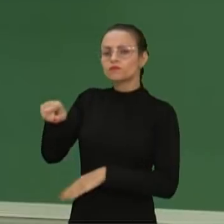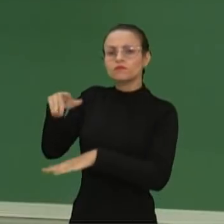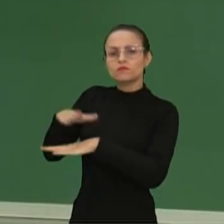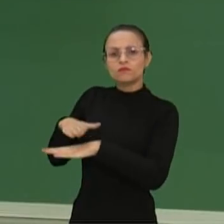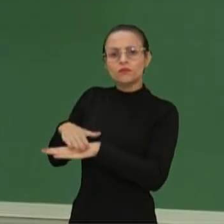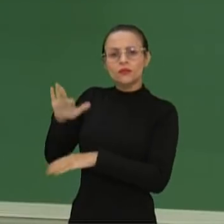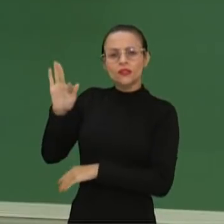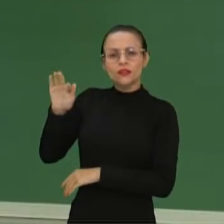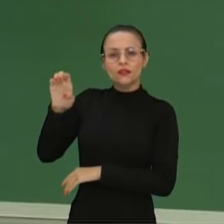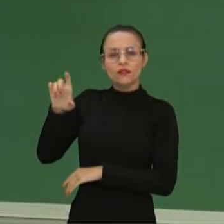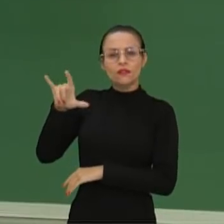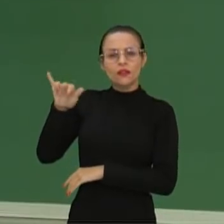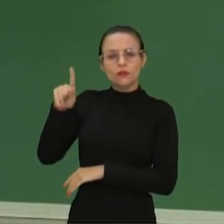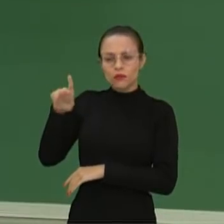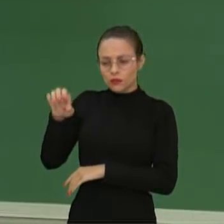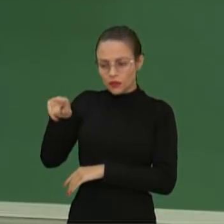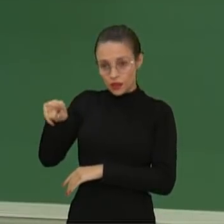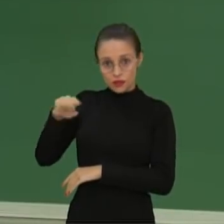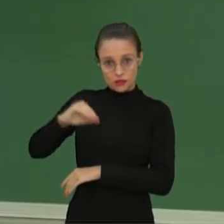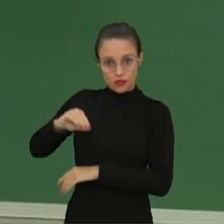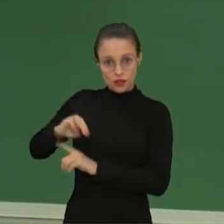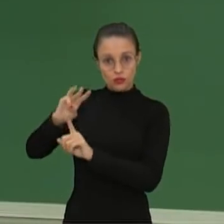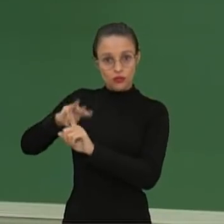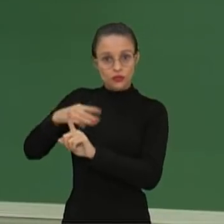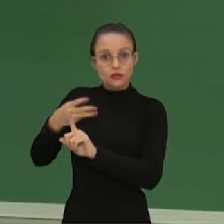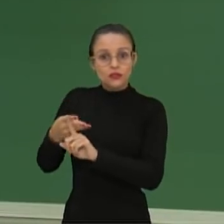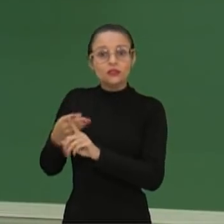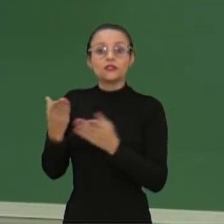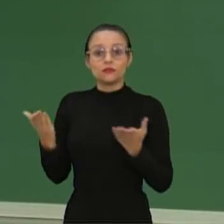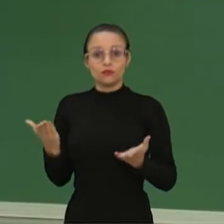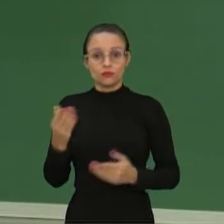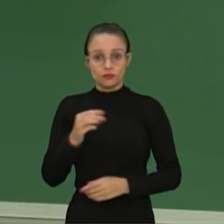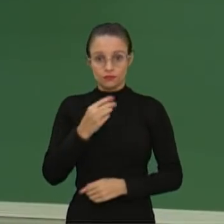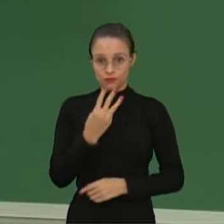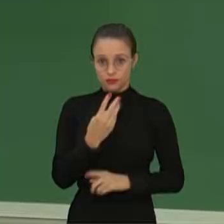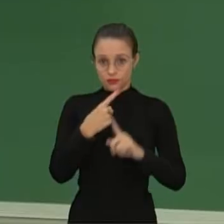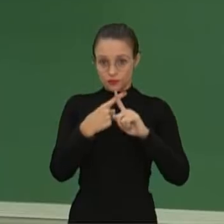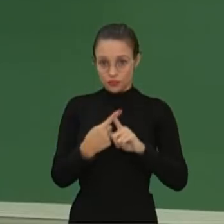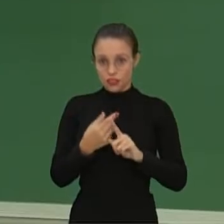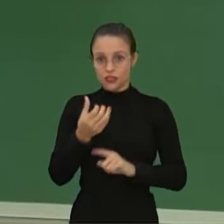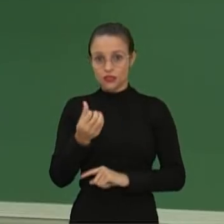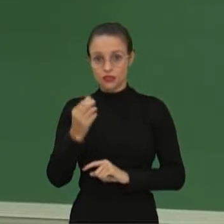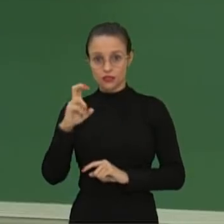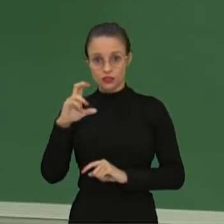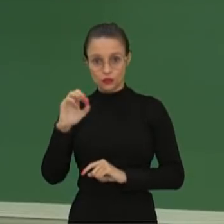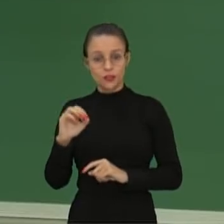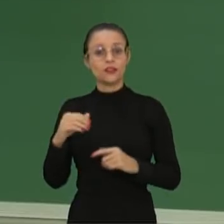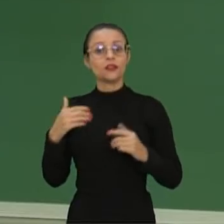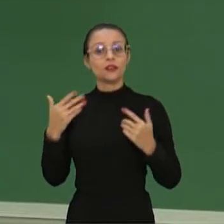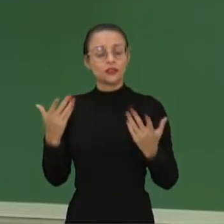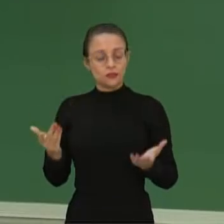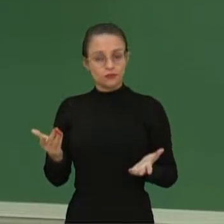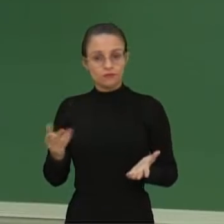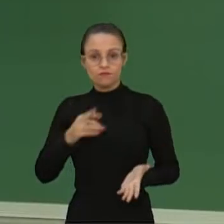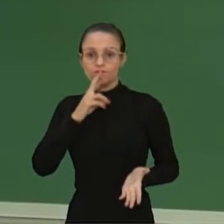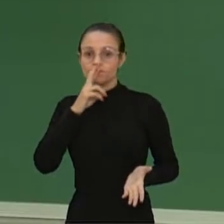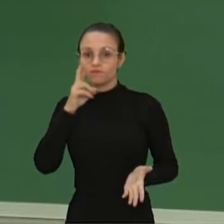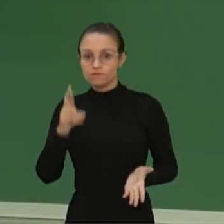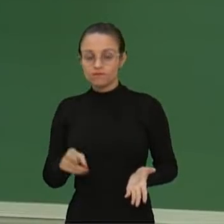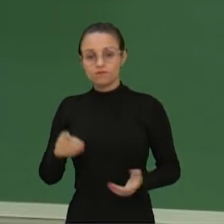Felipe? Felipe ganha o triplo. Então, 3 vezes 650 vai dar